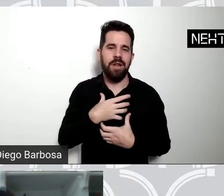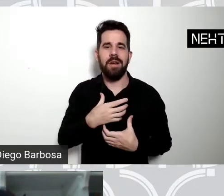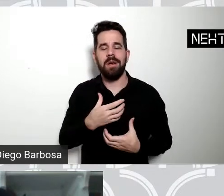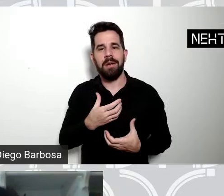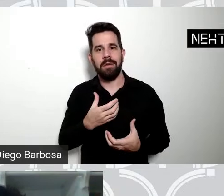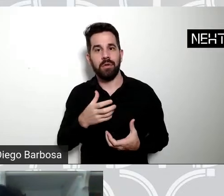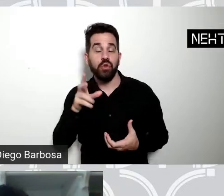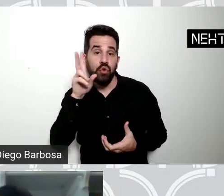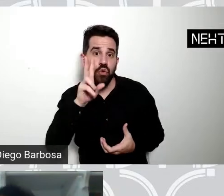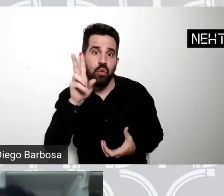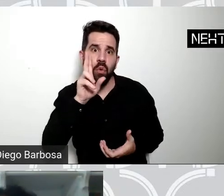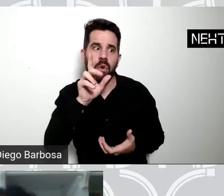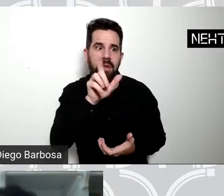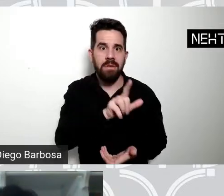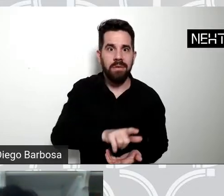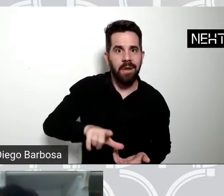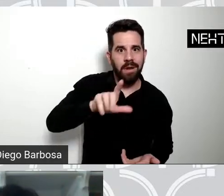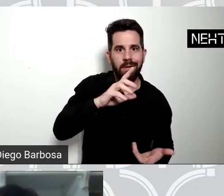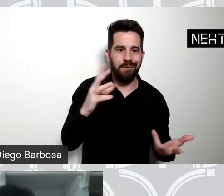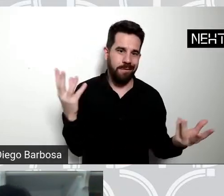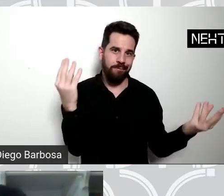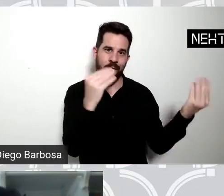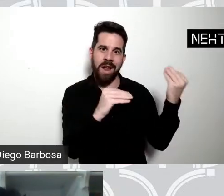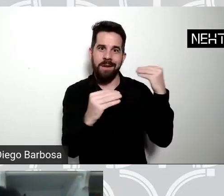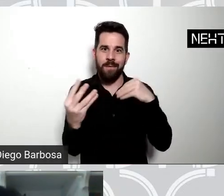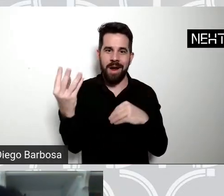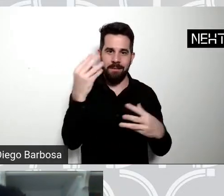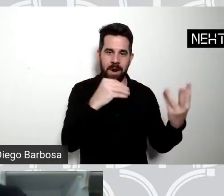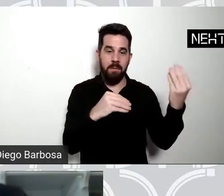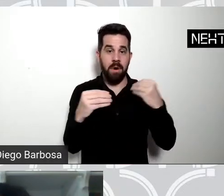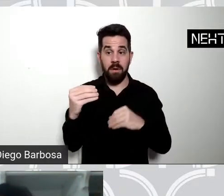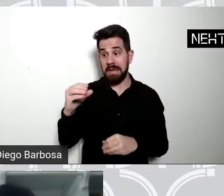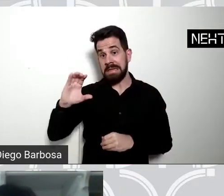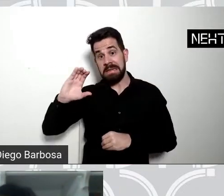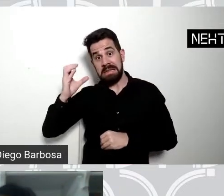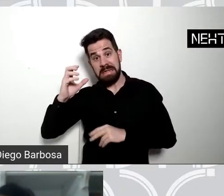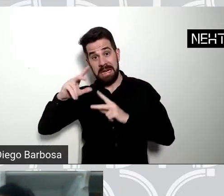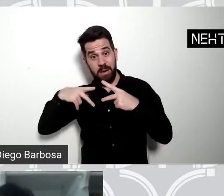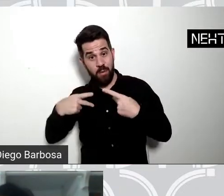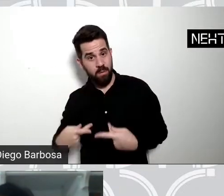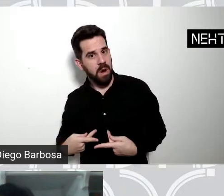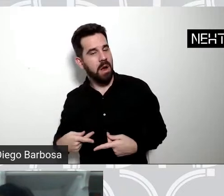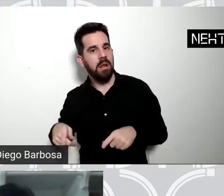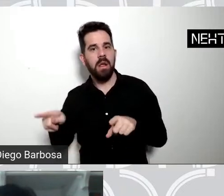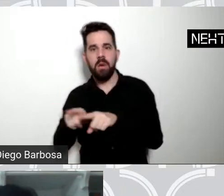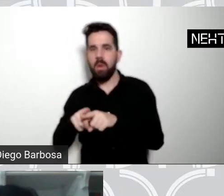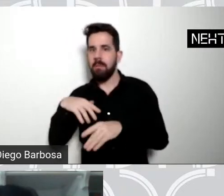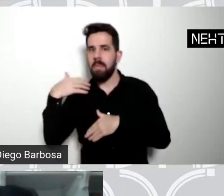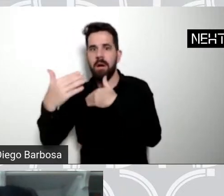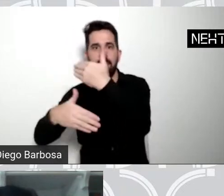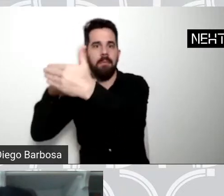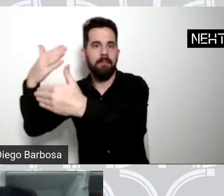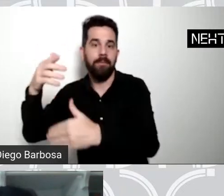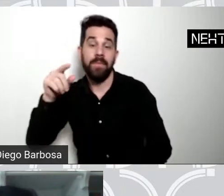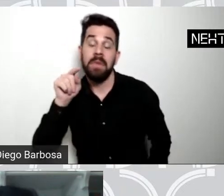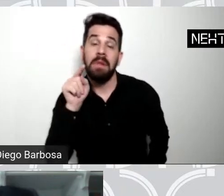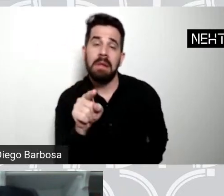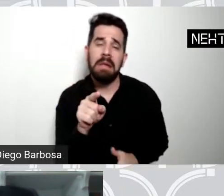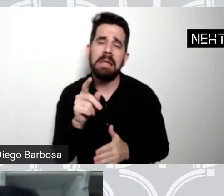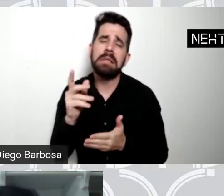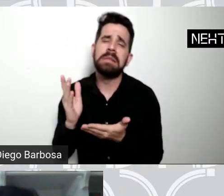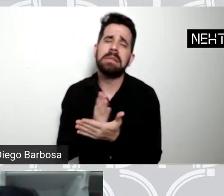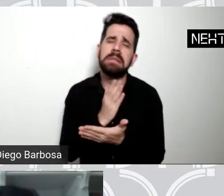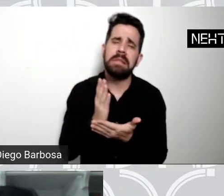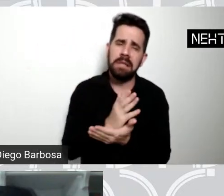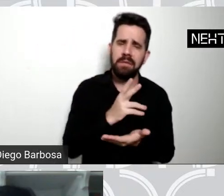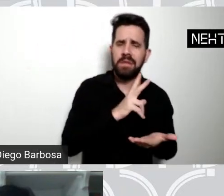diz isso para as ciências humanas é um avanço. Esse livro foi traduzido pela Verônica